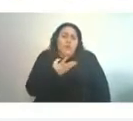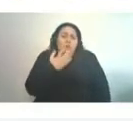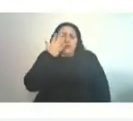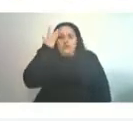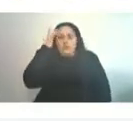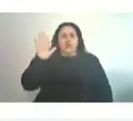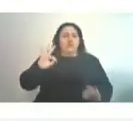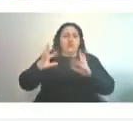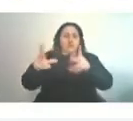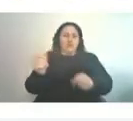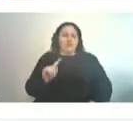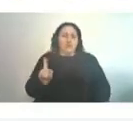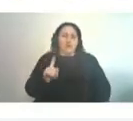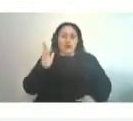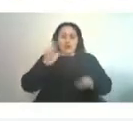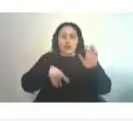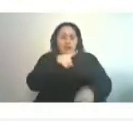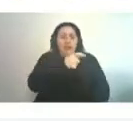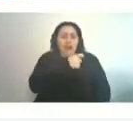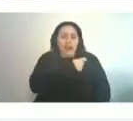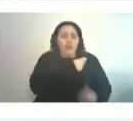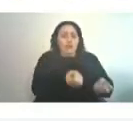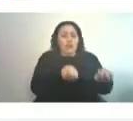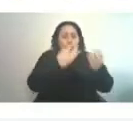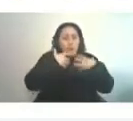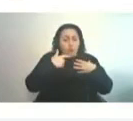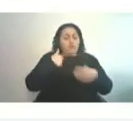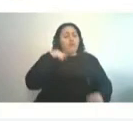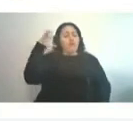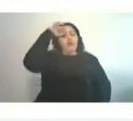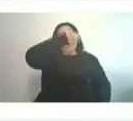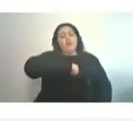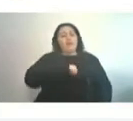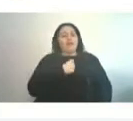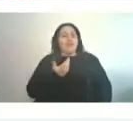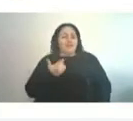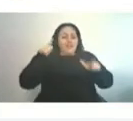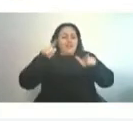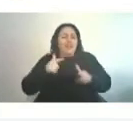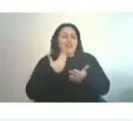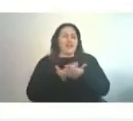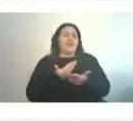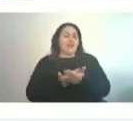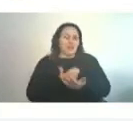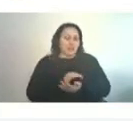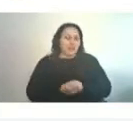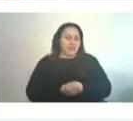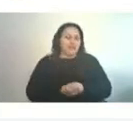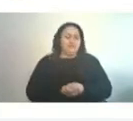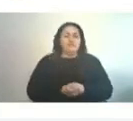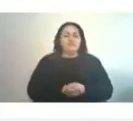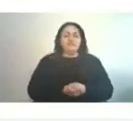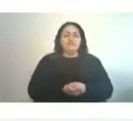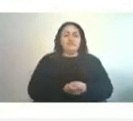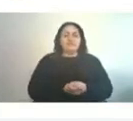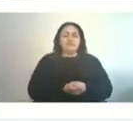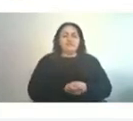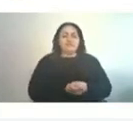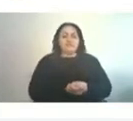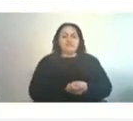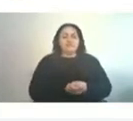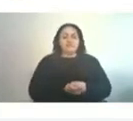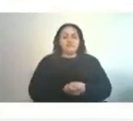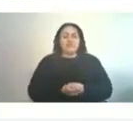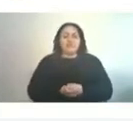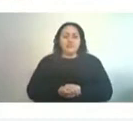aprendemos com as informações que os próprios alunos têm e que podem trazer para a sala de aula. Mas o trato da informação